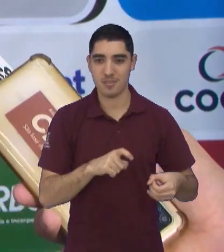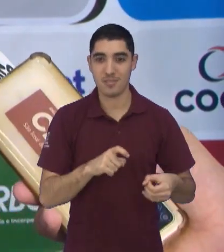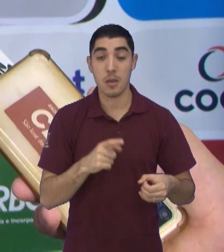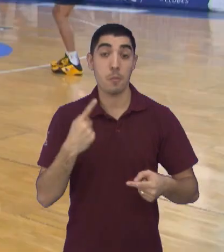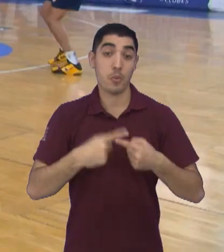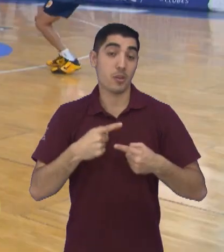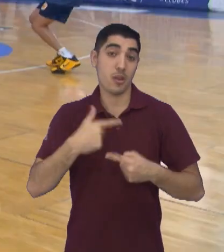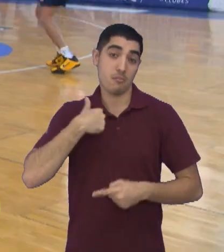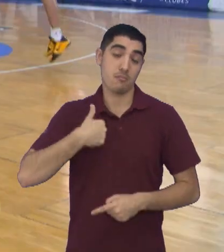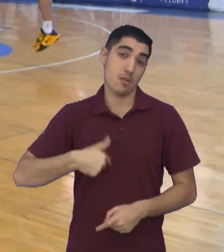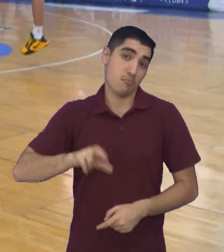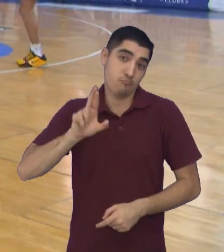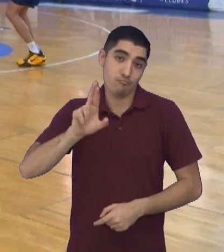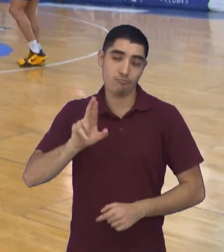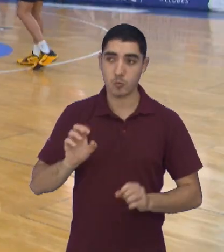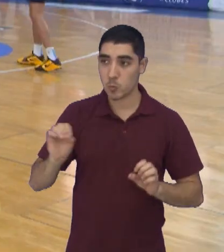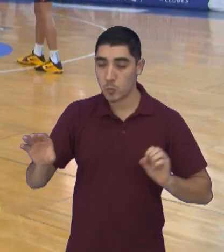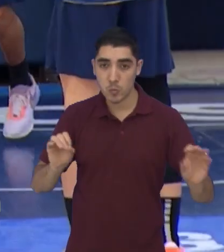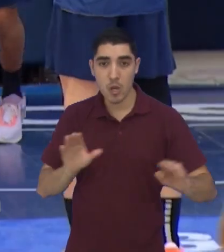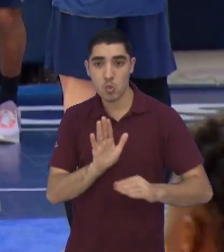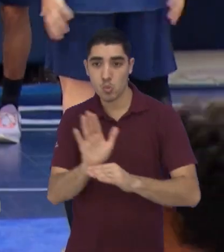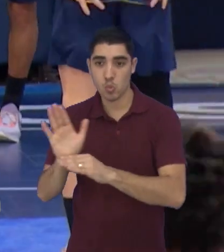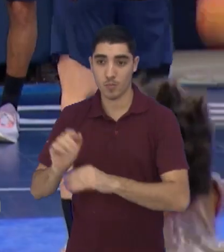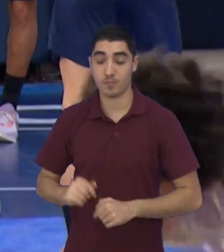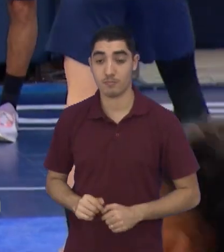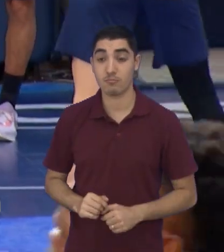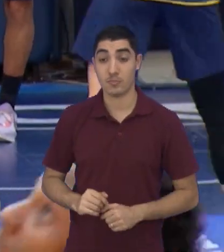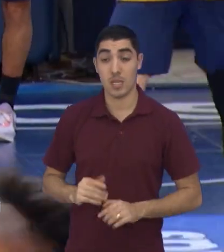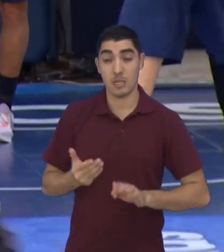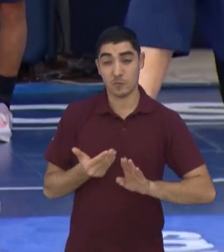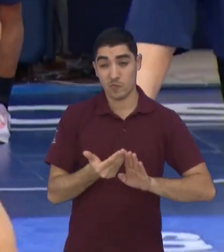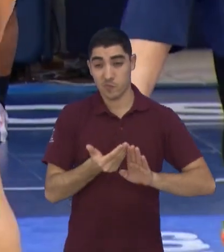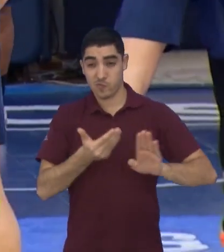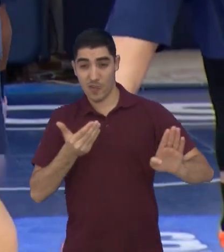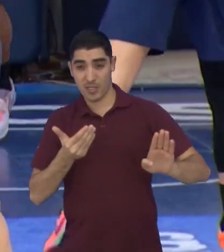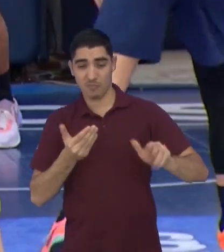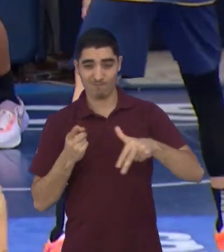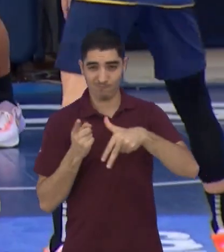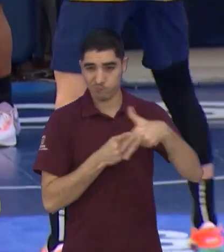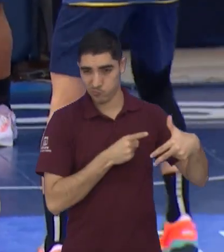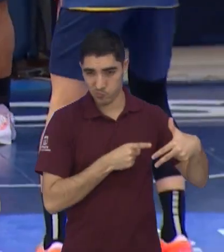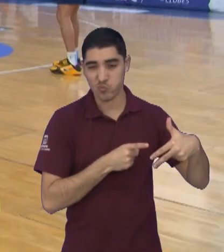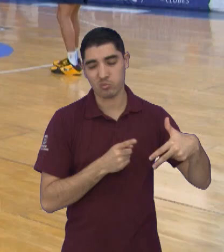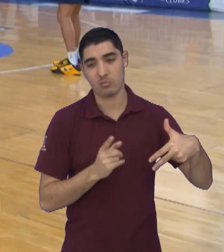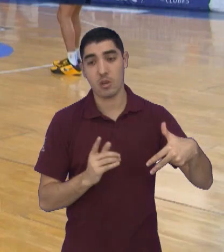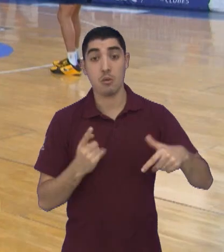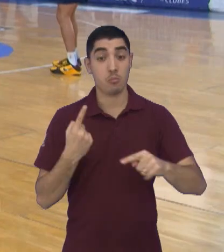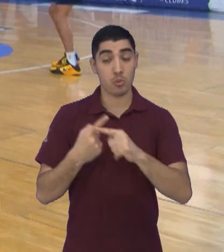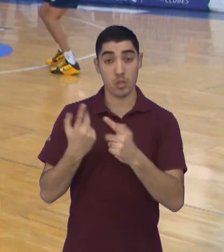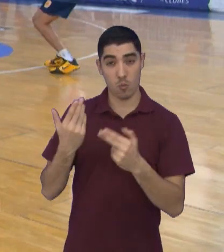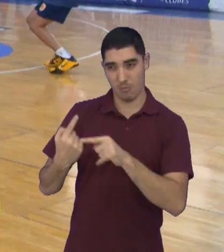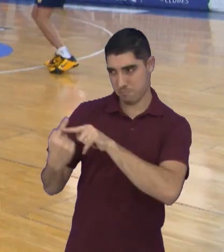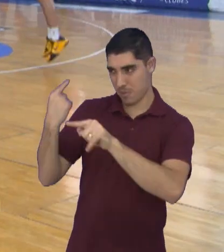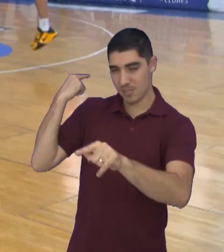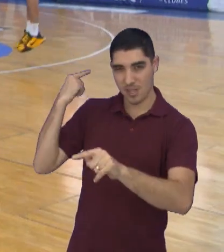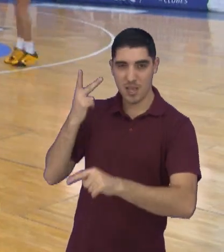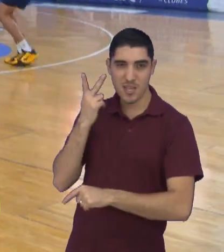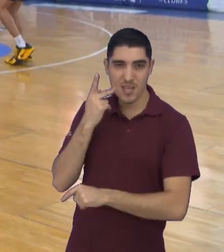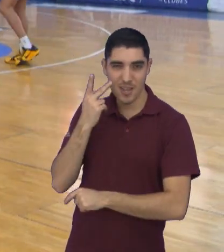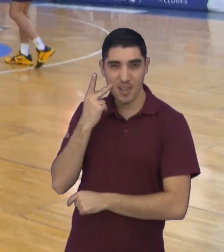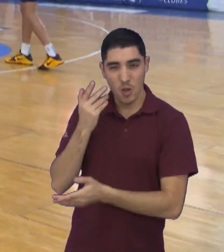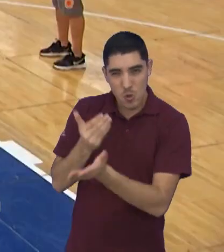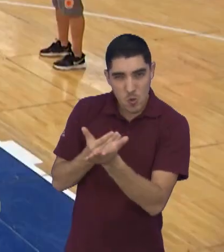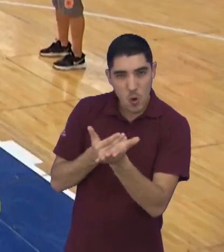minha função. Lesões. Como o próprio Sebastião comentou sobre o primeiro jogo contra o Fortaleza lá no começo